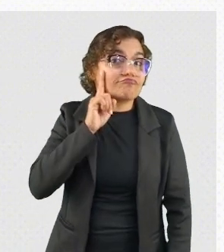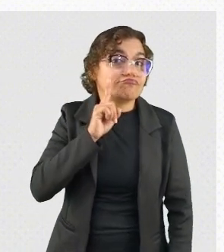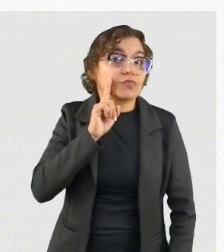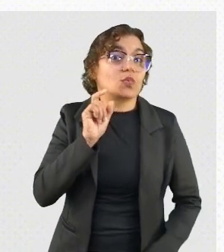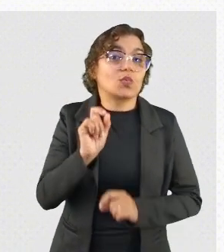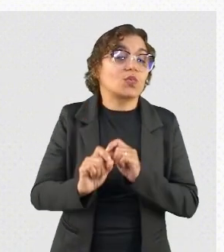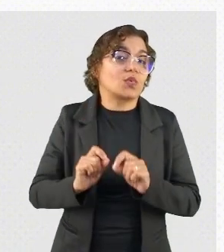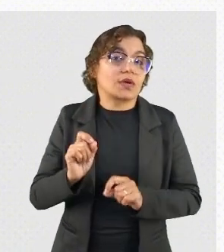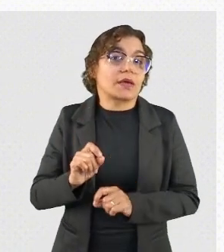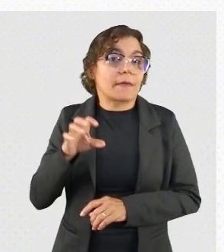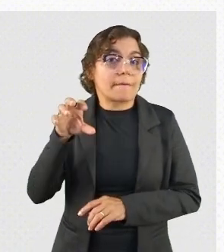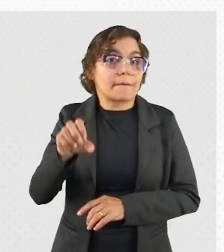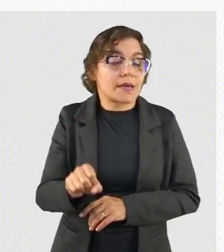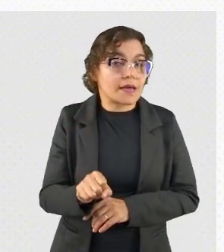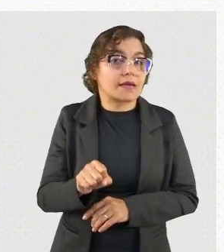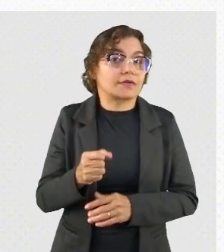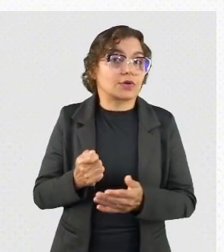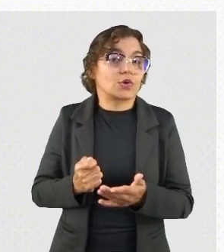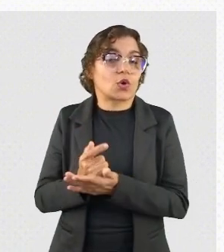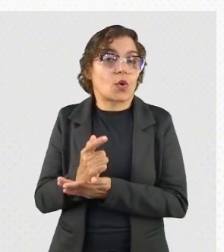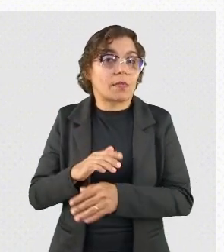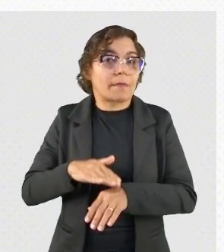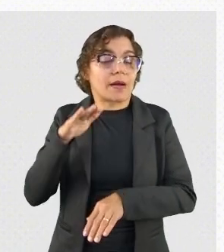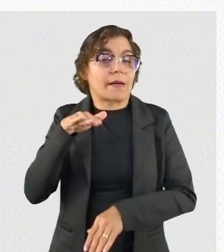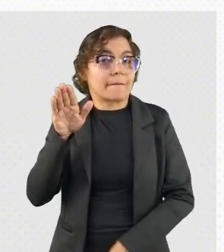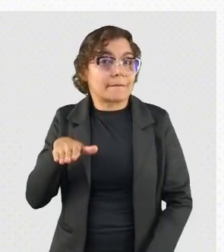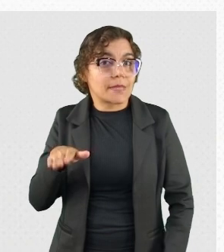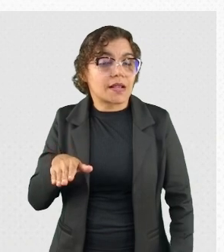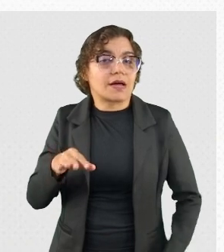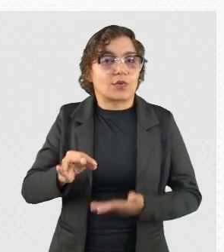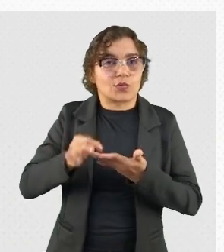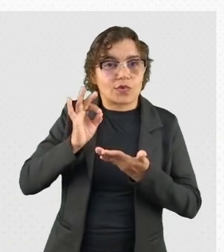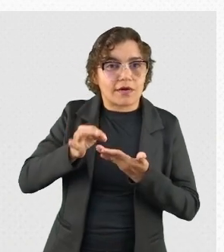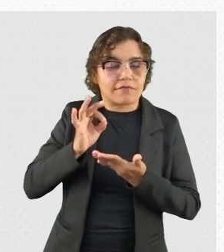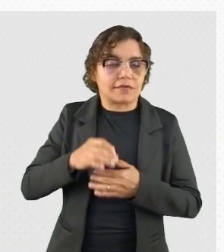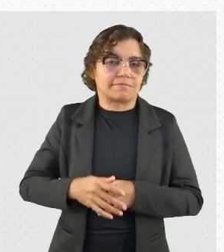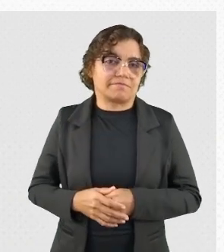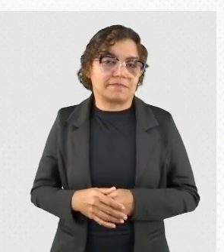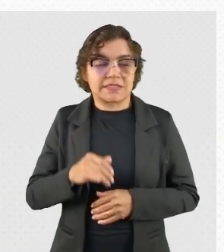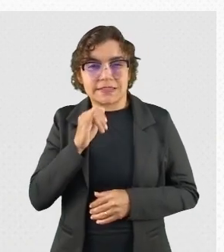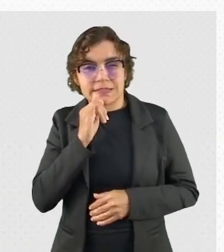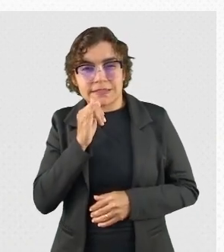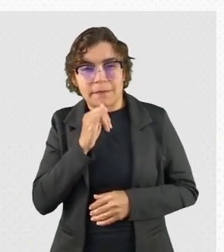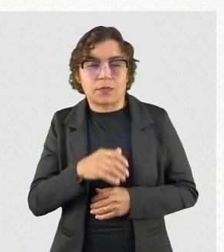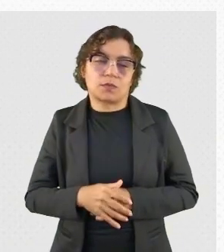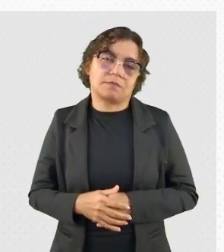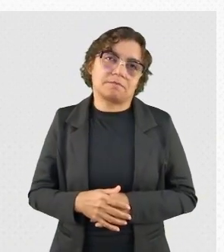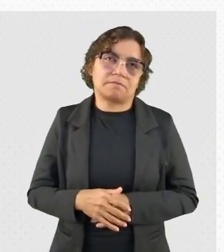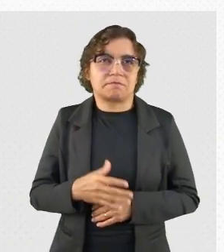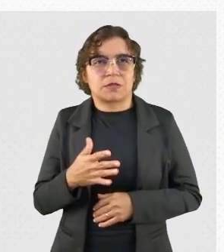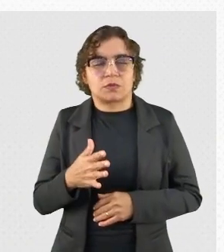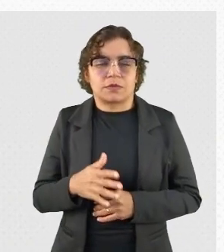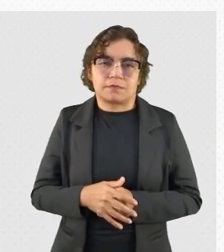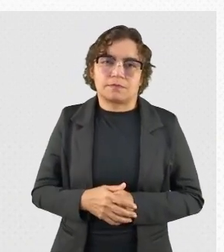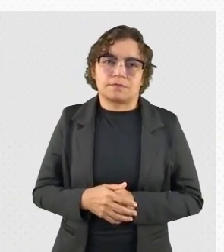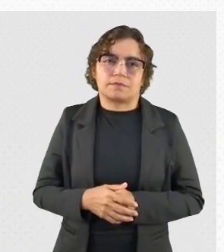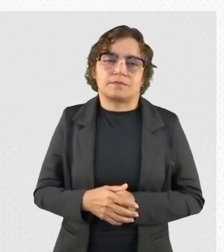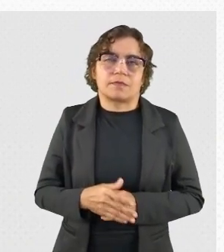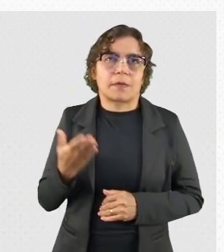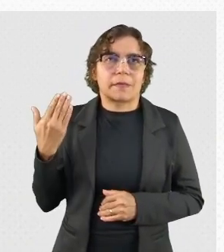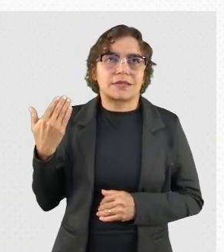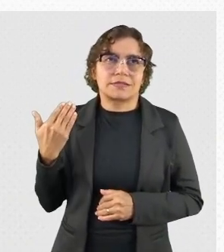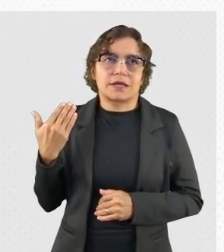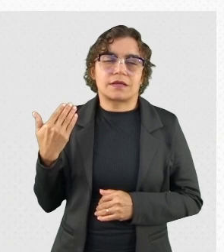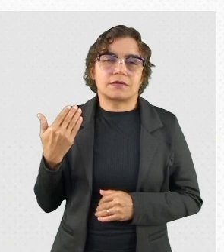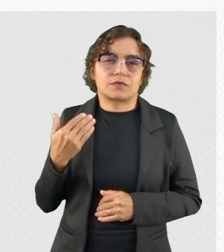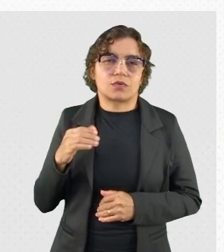e compra, né, mais barato esse café, ou seja, ele na conversão entre, vamos colocar o dinheiro da época